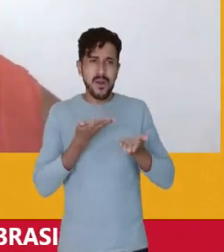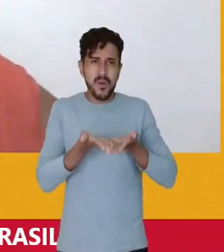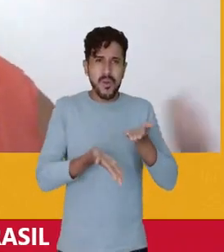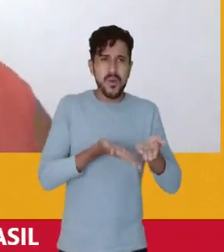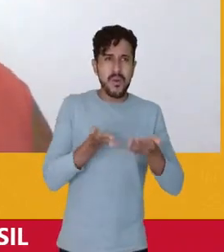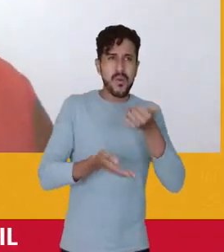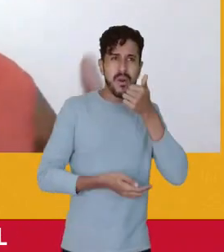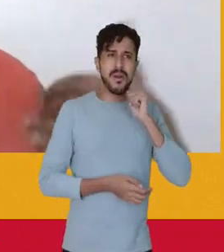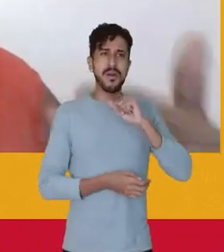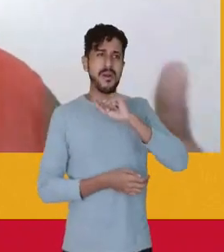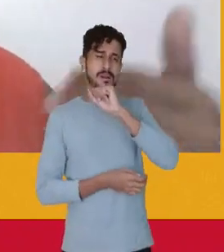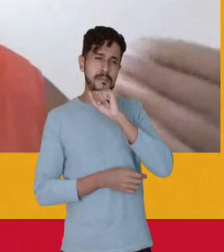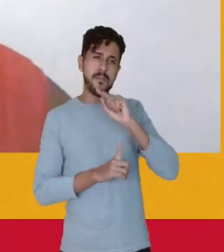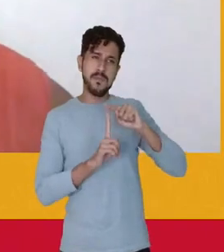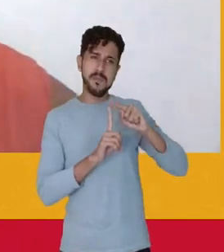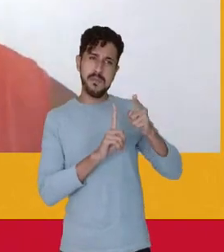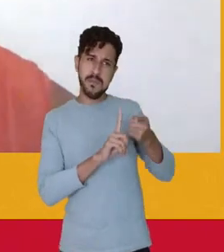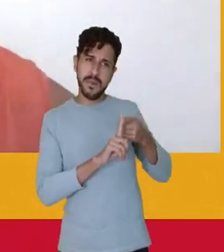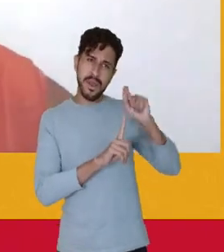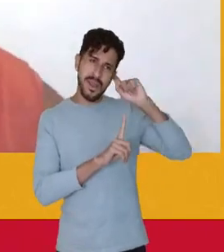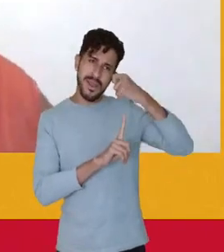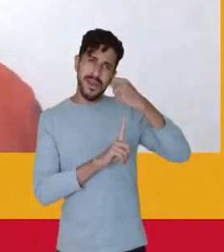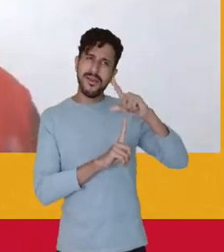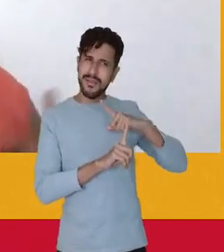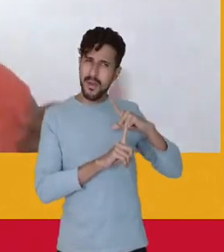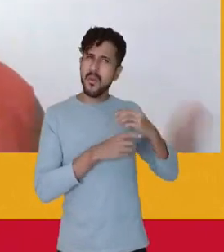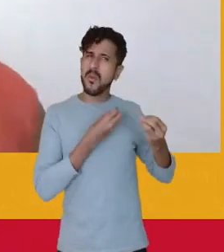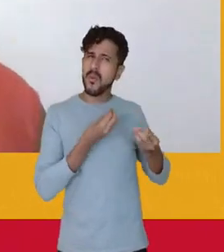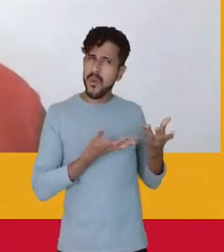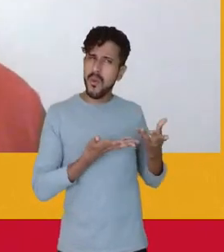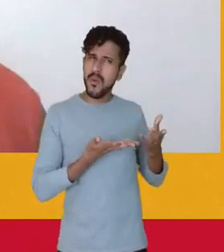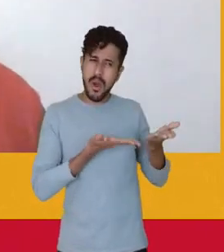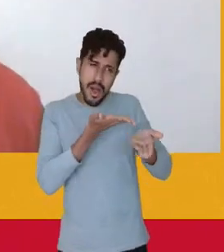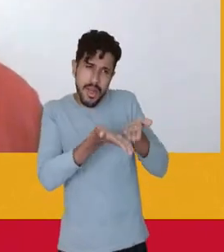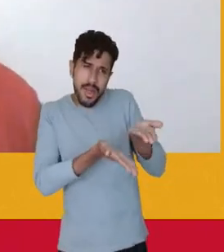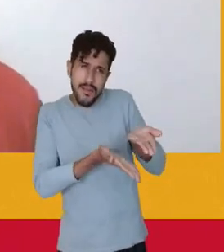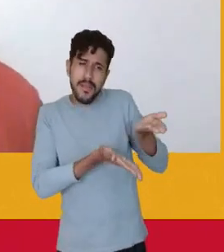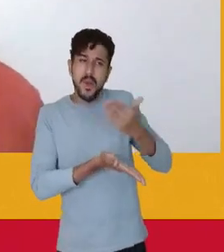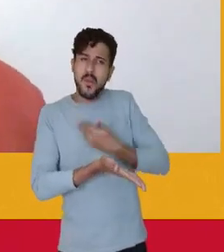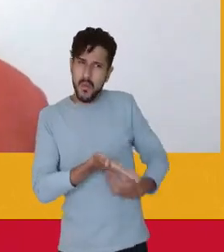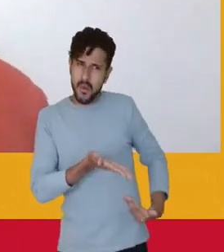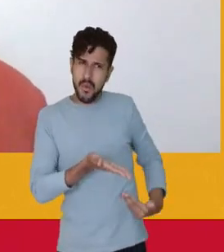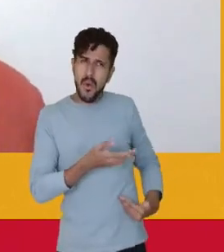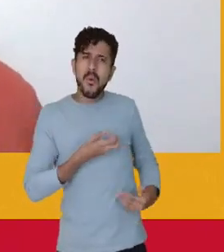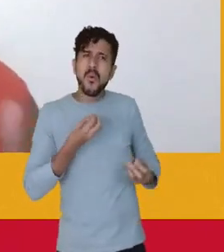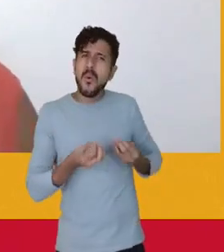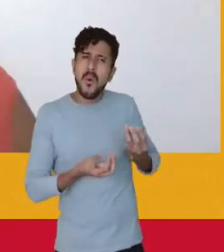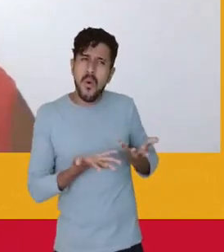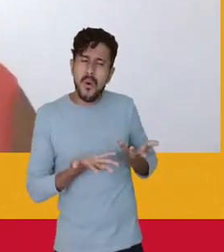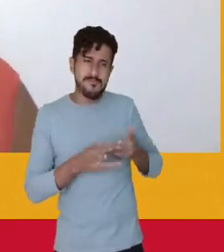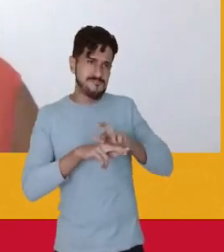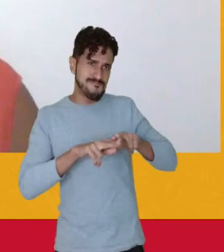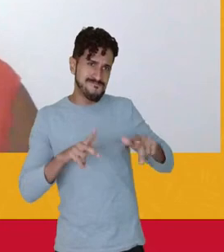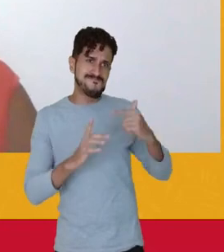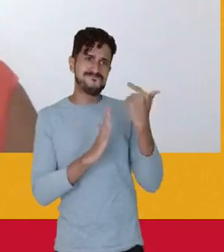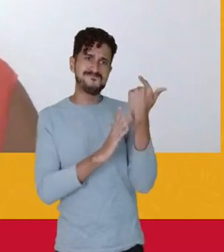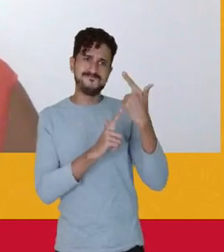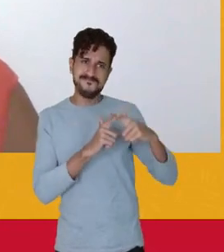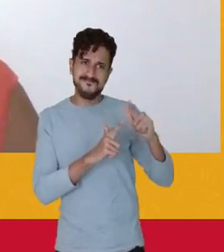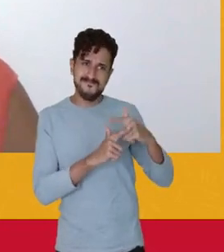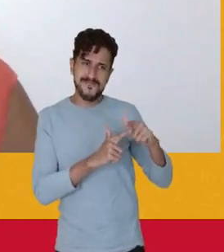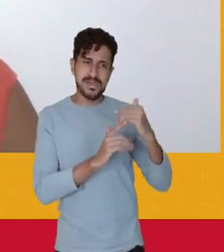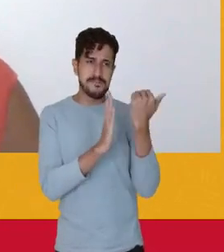mãe gestante negra tem, né, no atendimento público, aí nós podemos, então, de